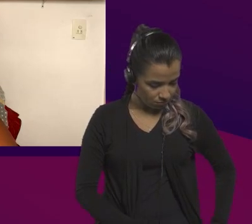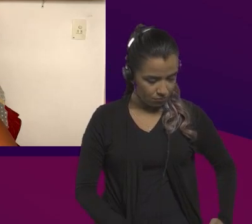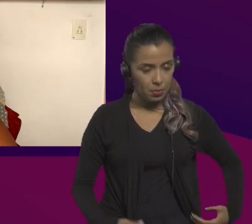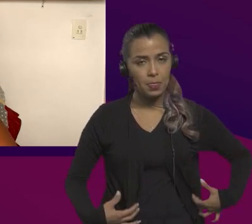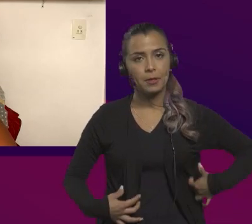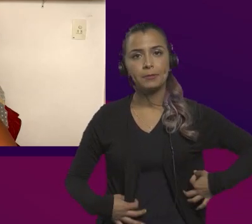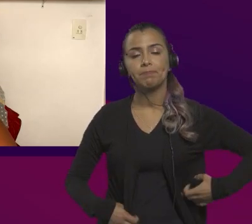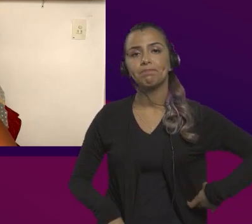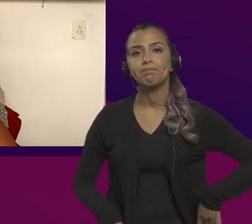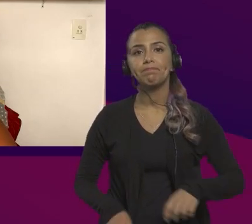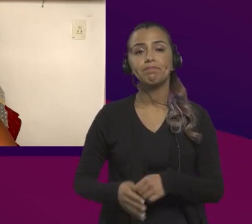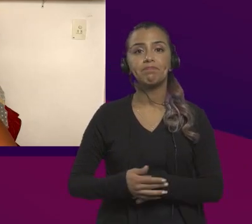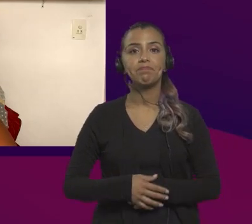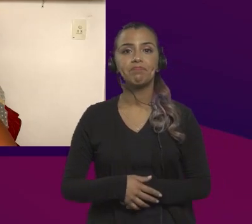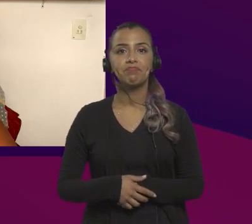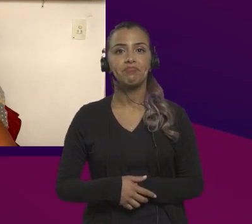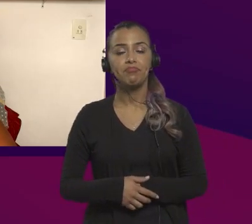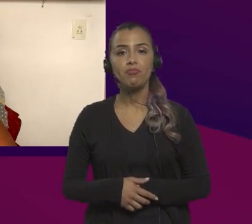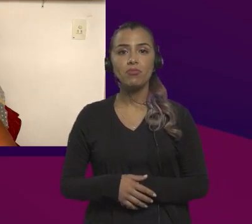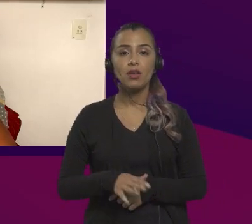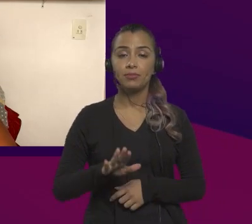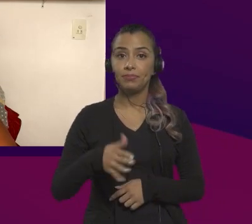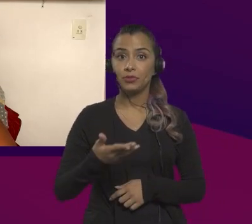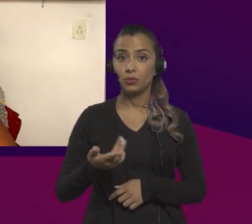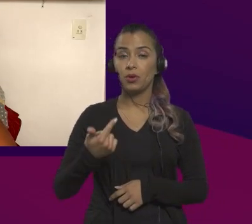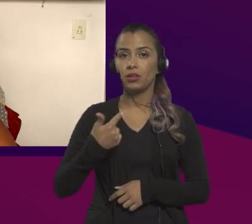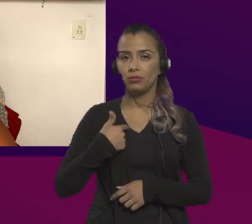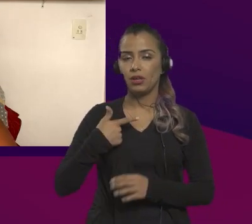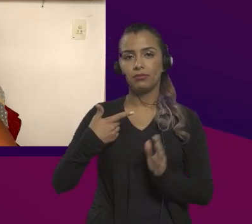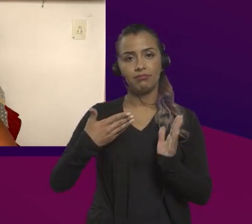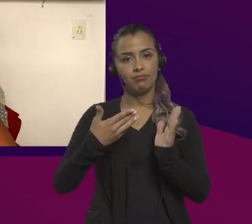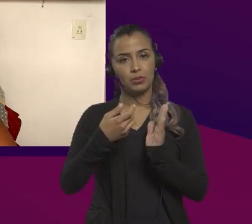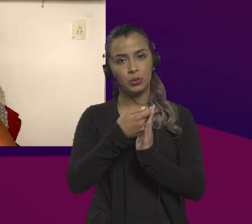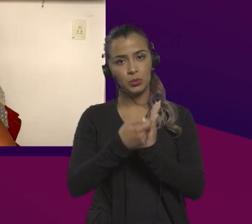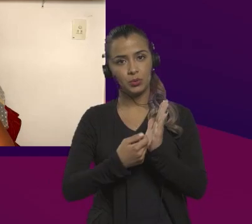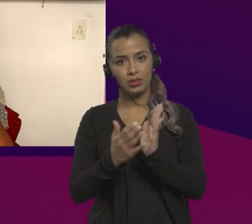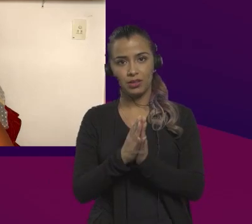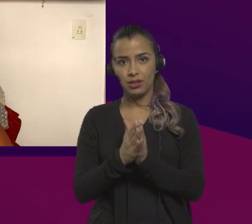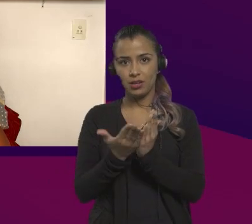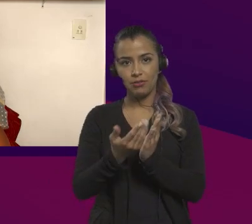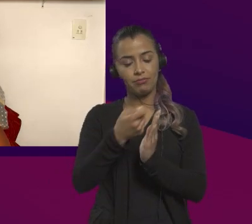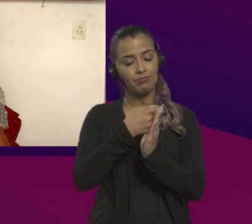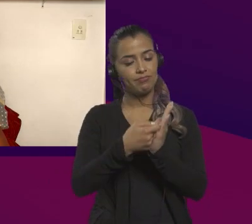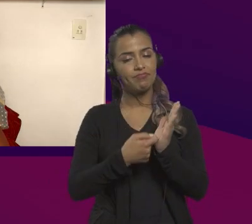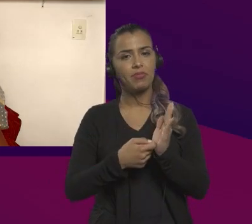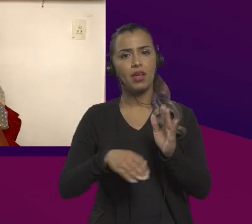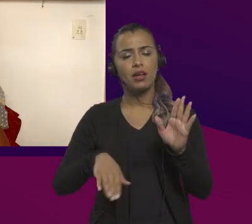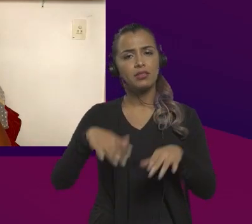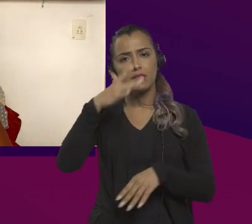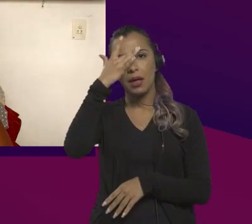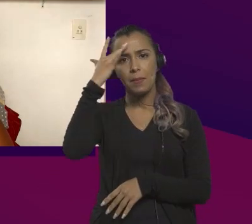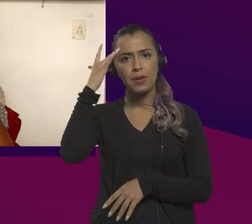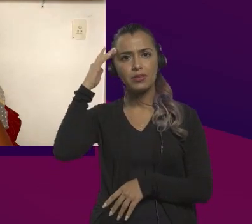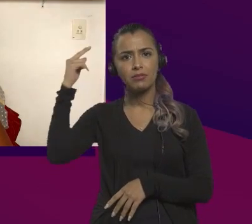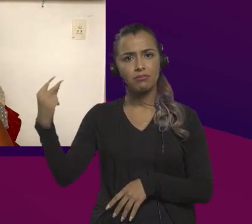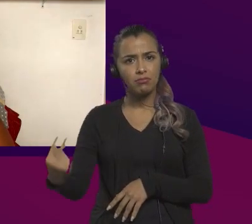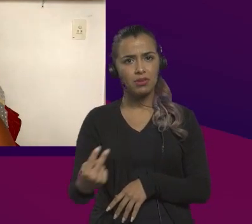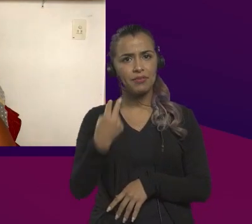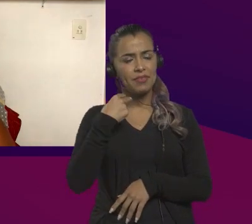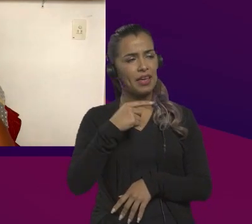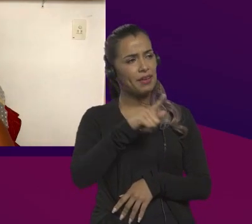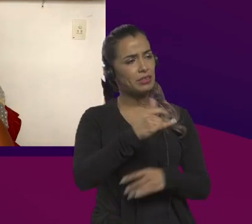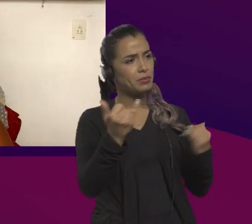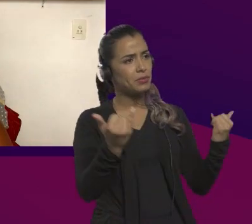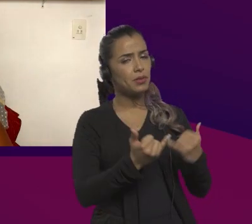2 anos que eu emagreci esse tanto, e as pessoas começaram a me emagrecer nos olhos delas, você entende? Olha que loucura. O que seria Sim. ruim, né? Eu queria que elas me aceitassem e entendessem